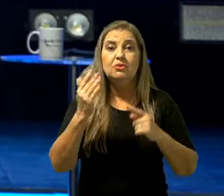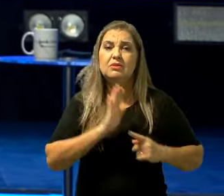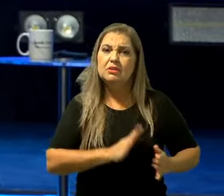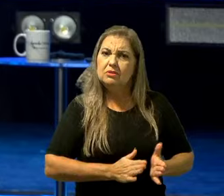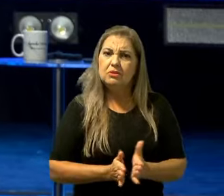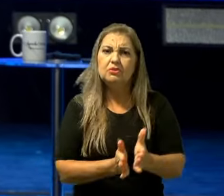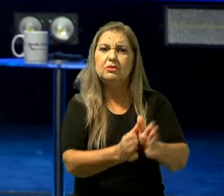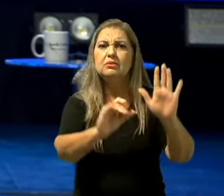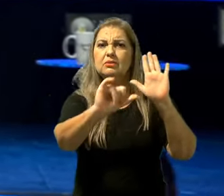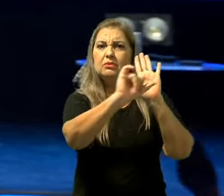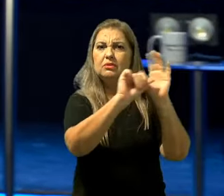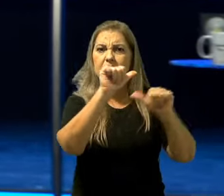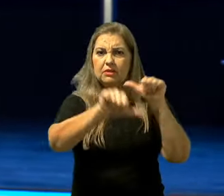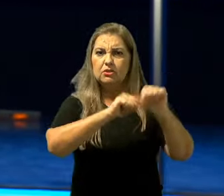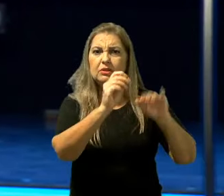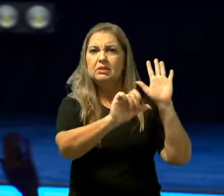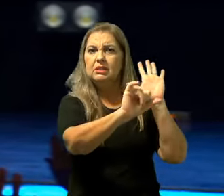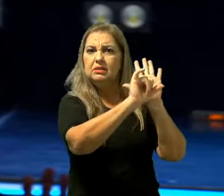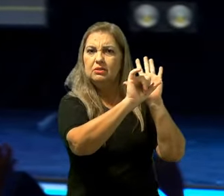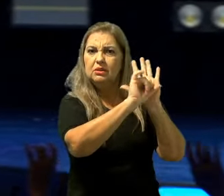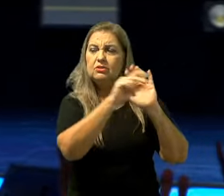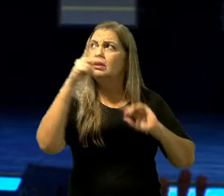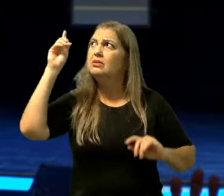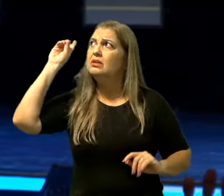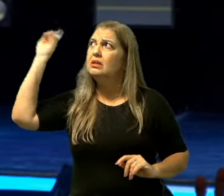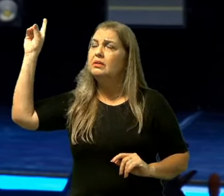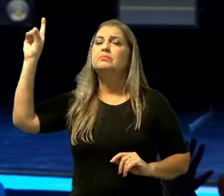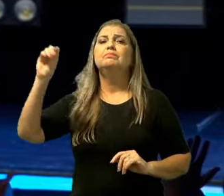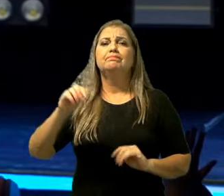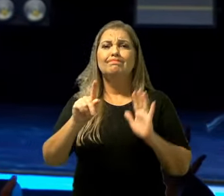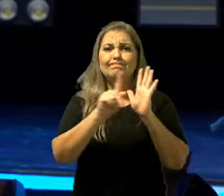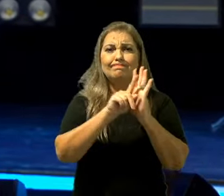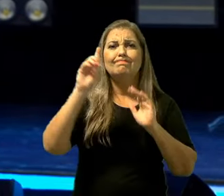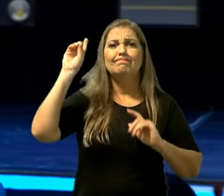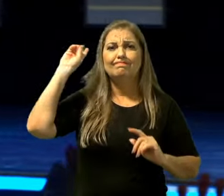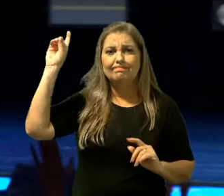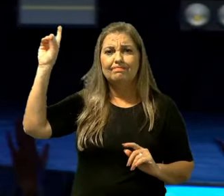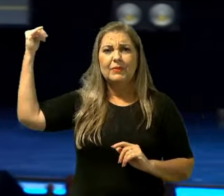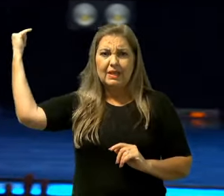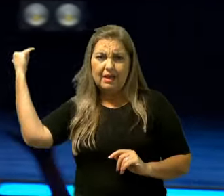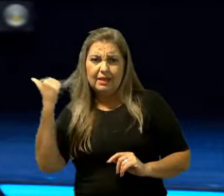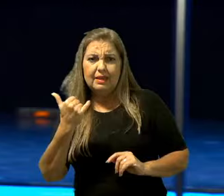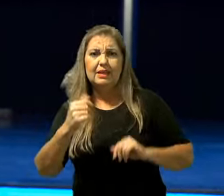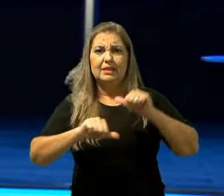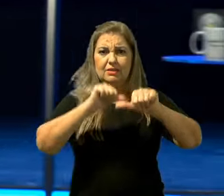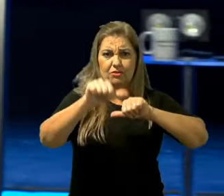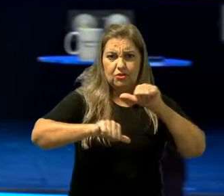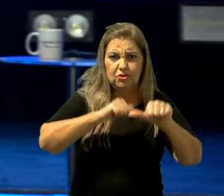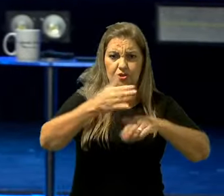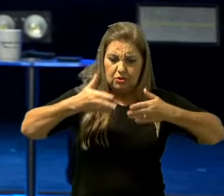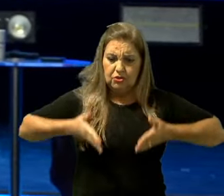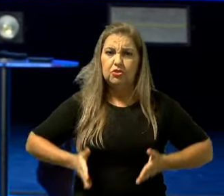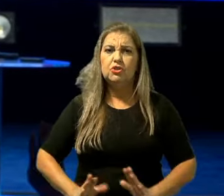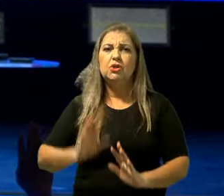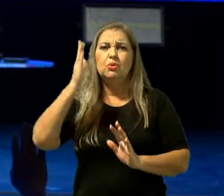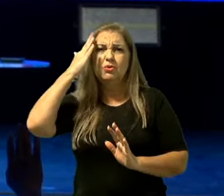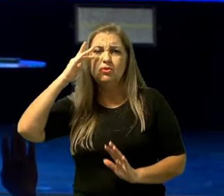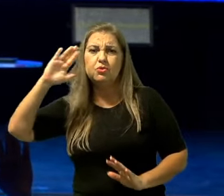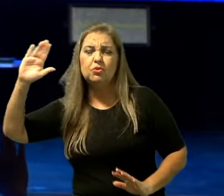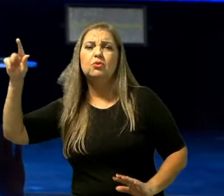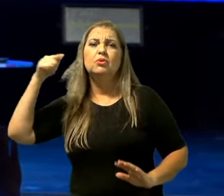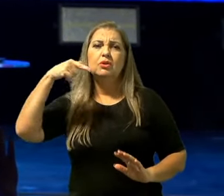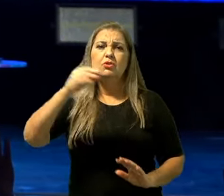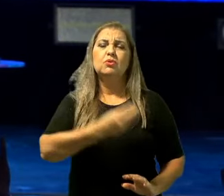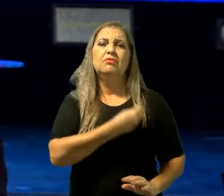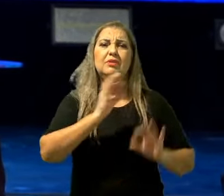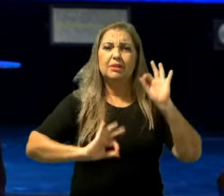tua identidade. Quem determina a tua identidade é aquele que te gerou, é aquele que sonhou com você, é aquele que